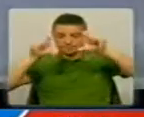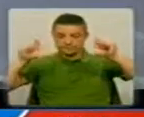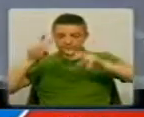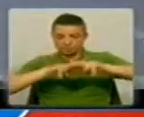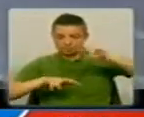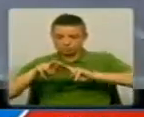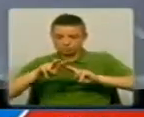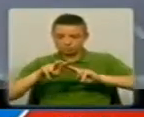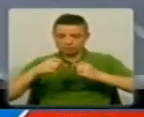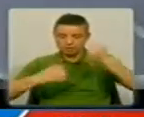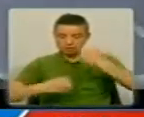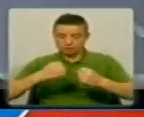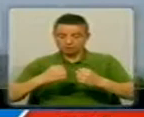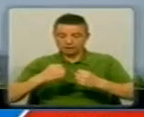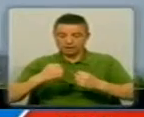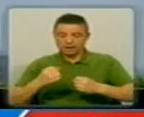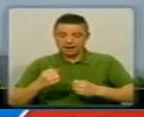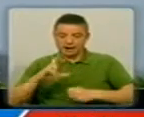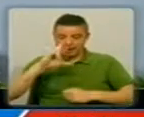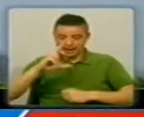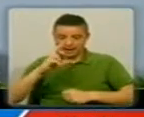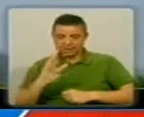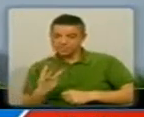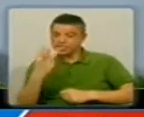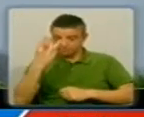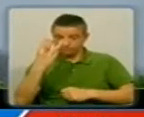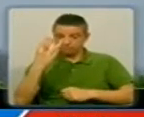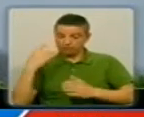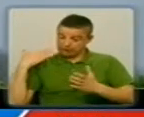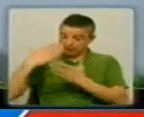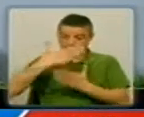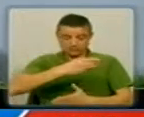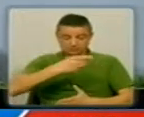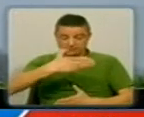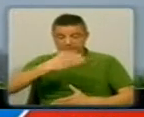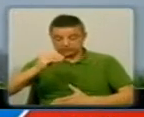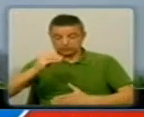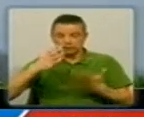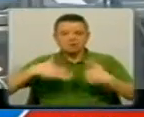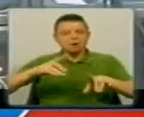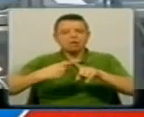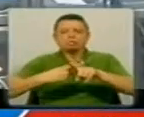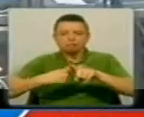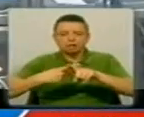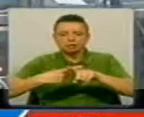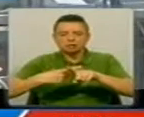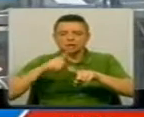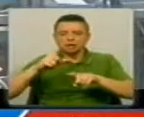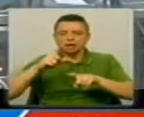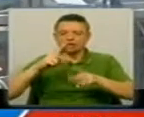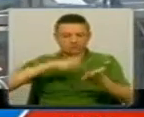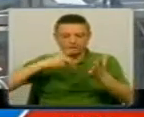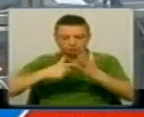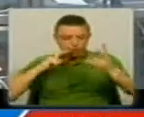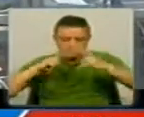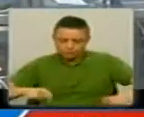a PRW, desde a década de 70, que decidiu que talvez fosse interessante aplicar este tipo de tecnologia e investigação que